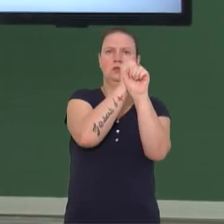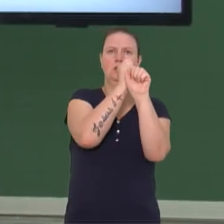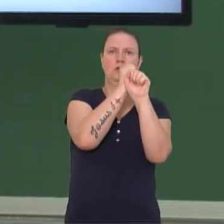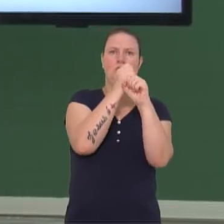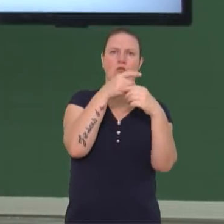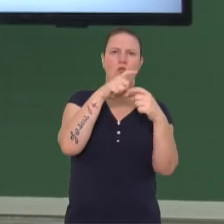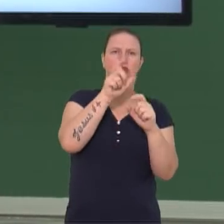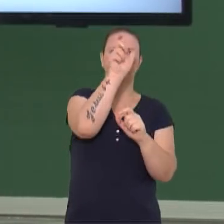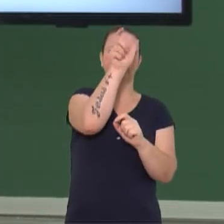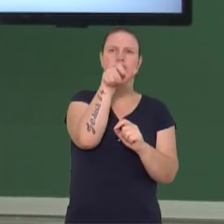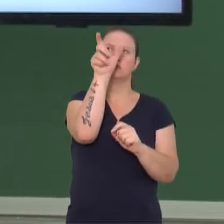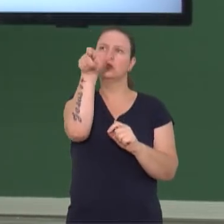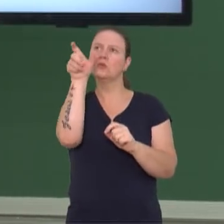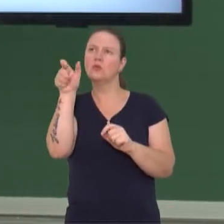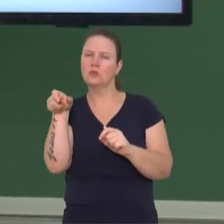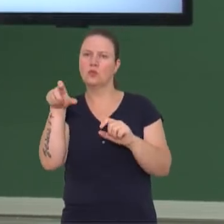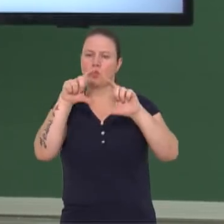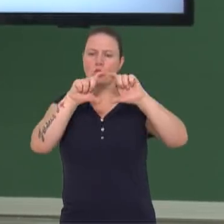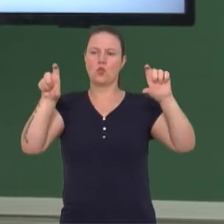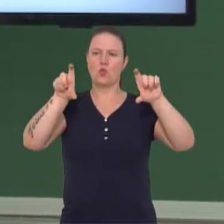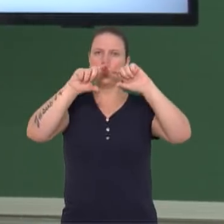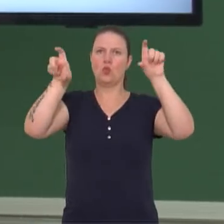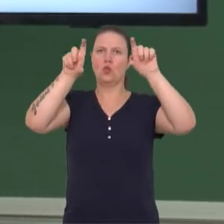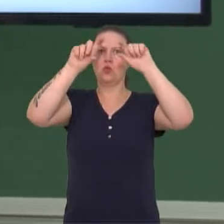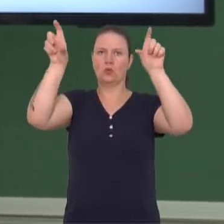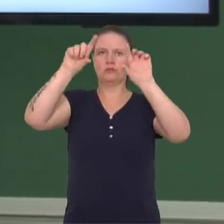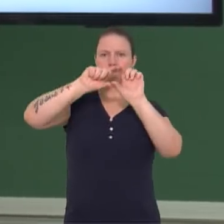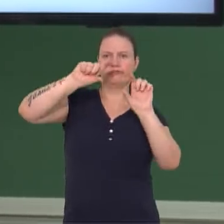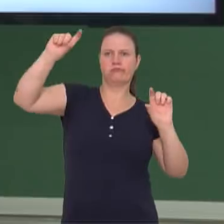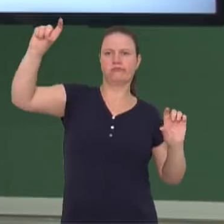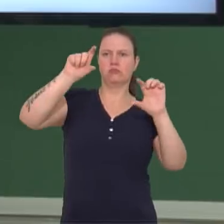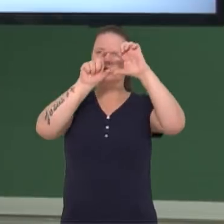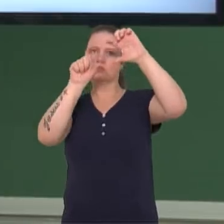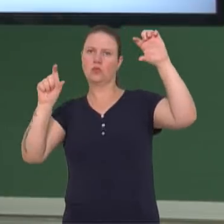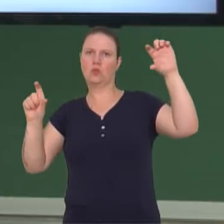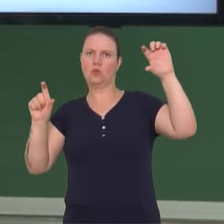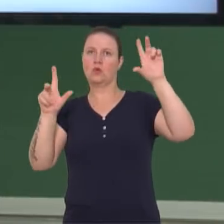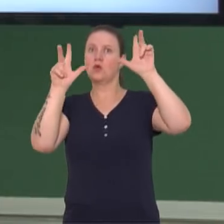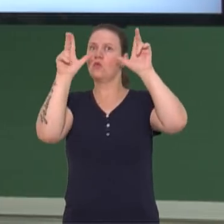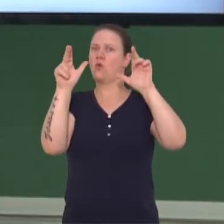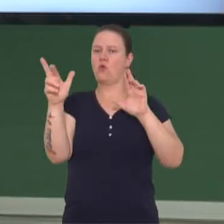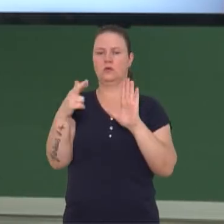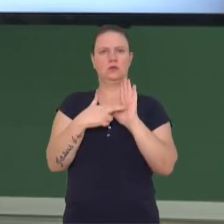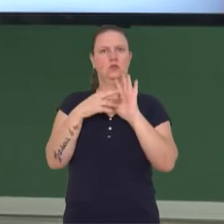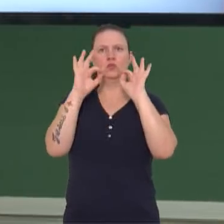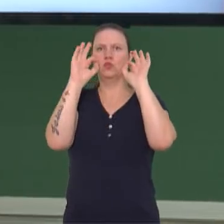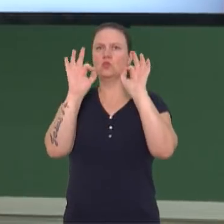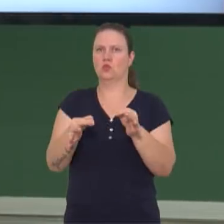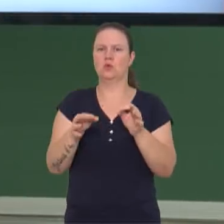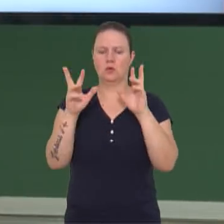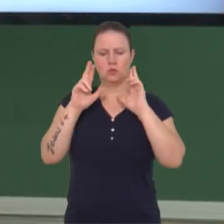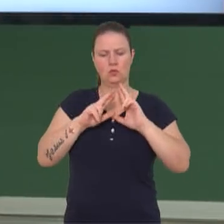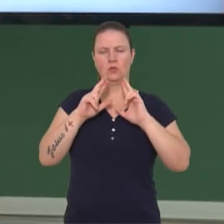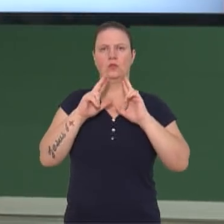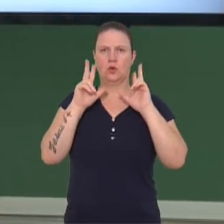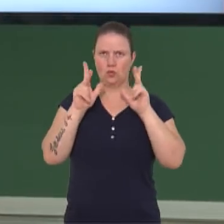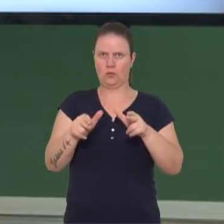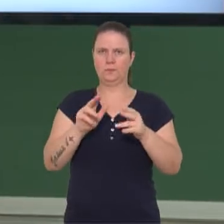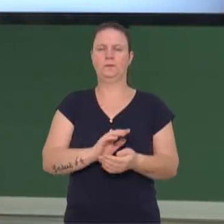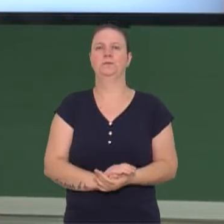colunas e das diagonais dá a mesma coisa. Como é que eu posso, então,